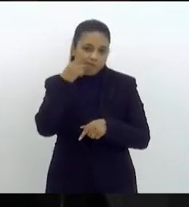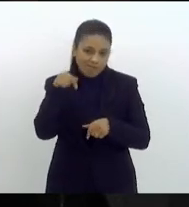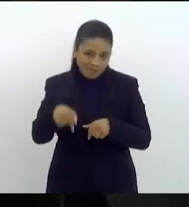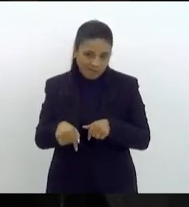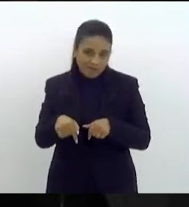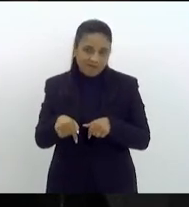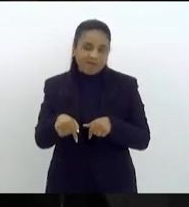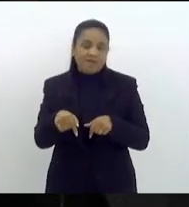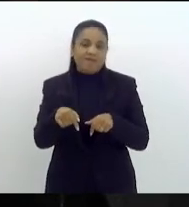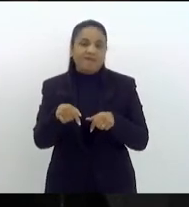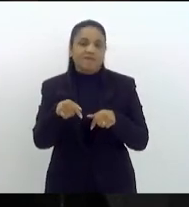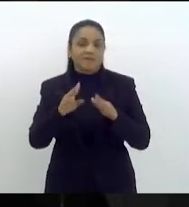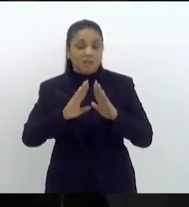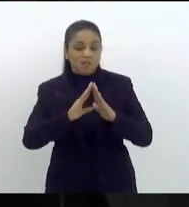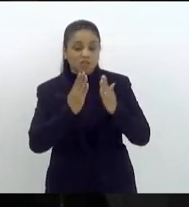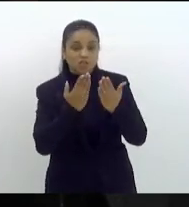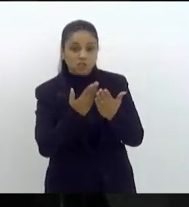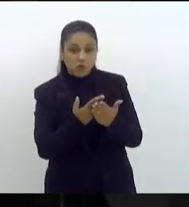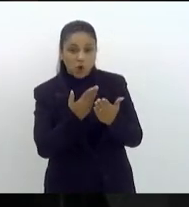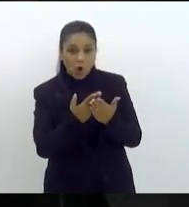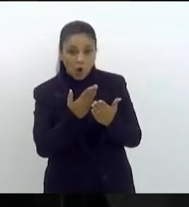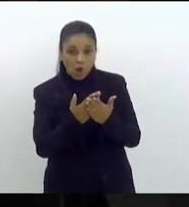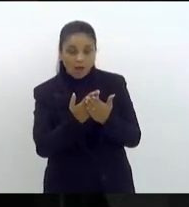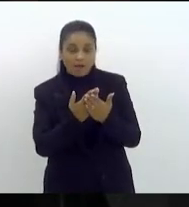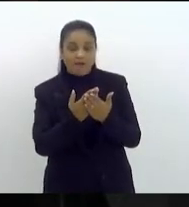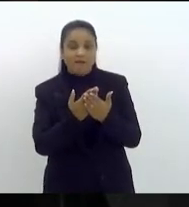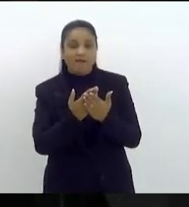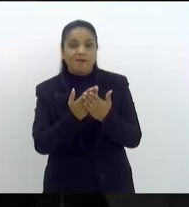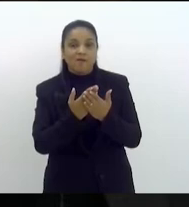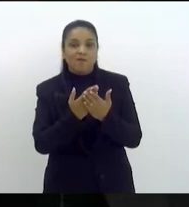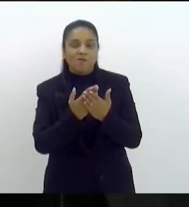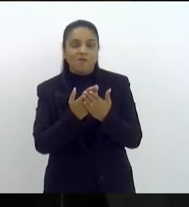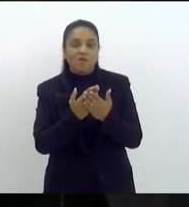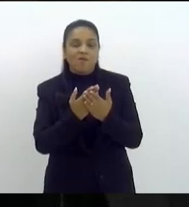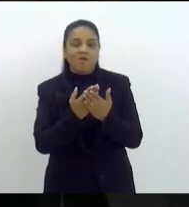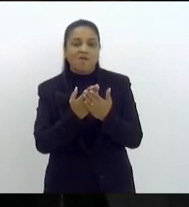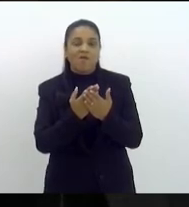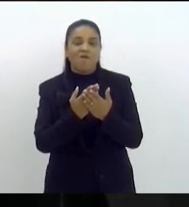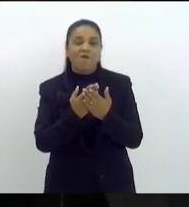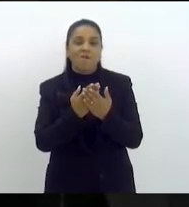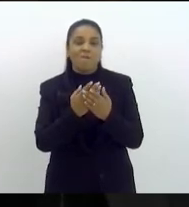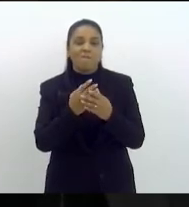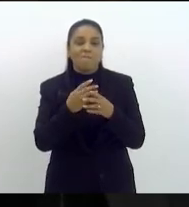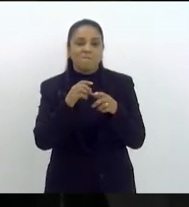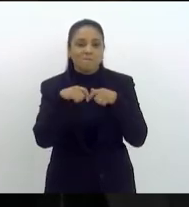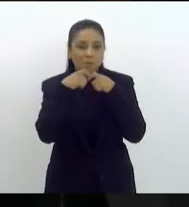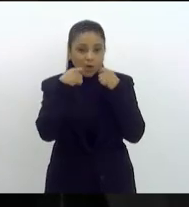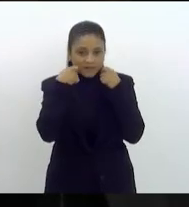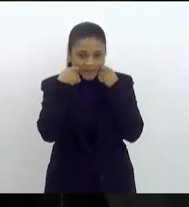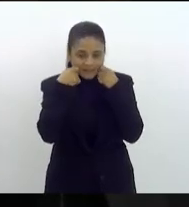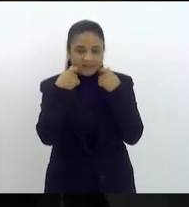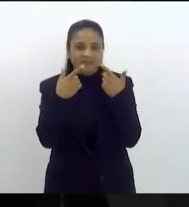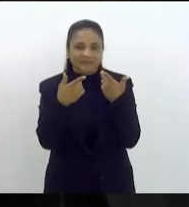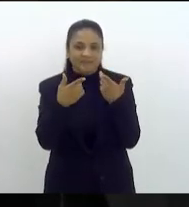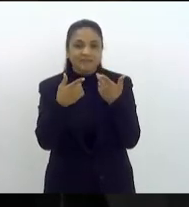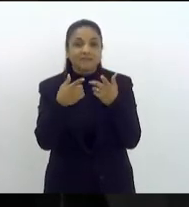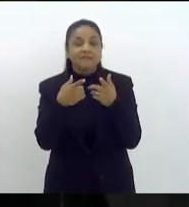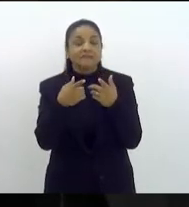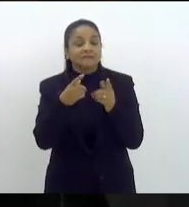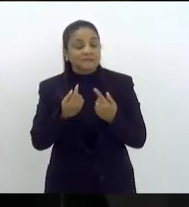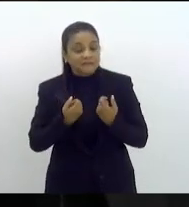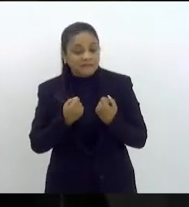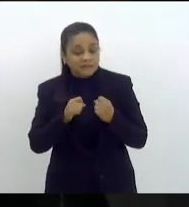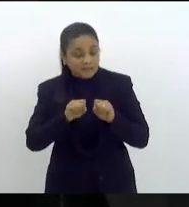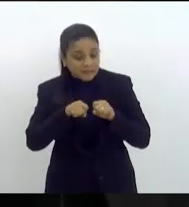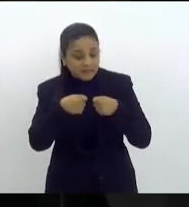onde Ele defende defende abertamente que os jovens que estão em